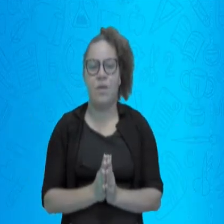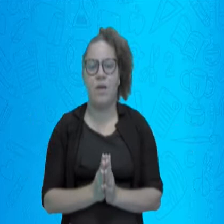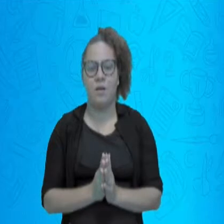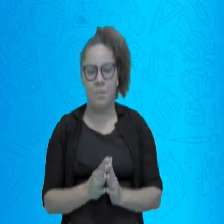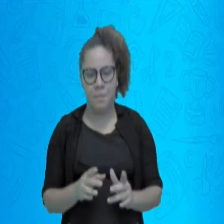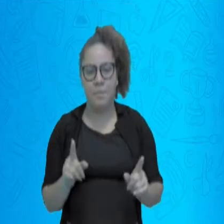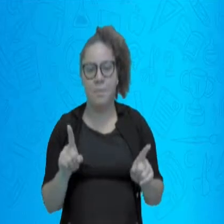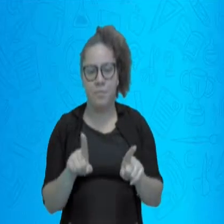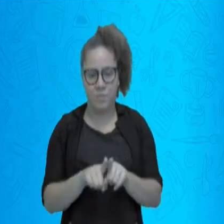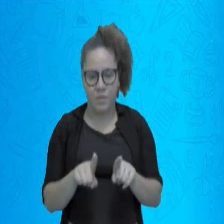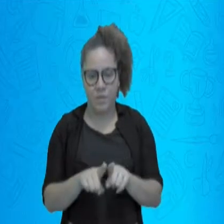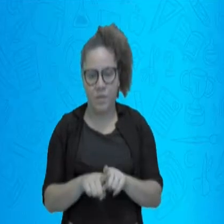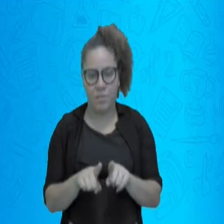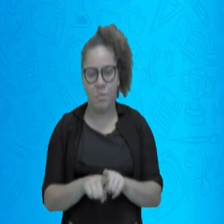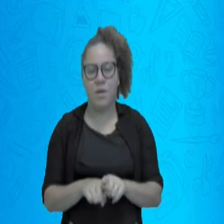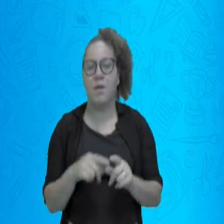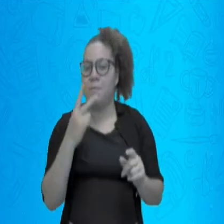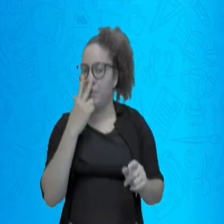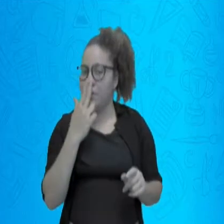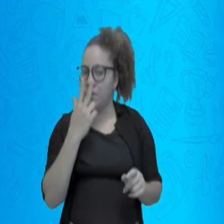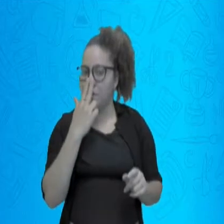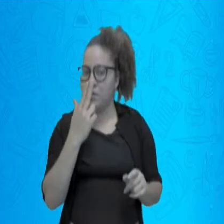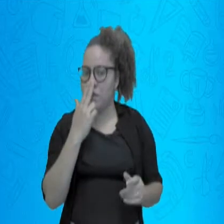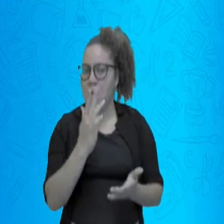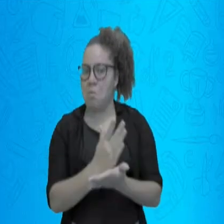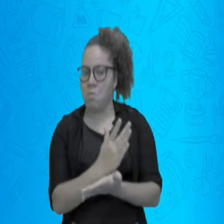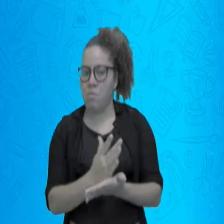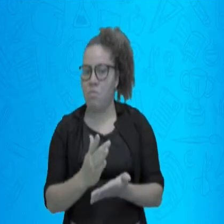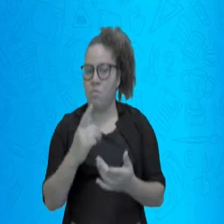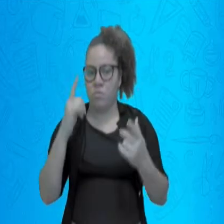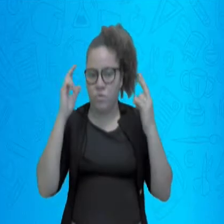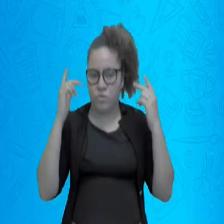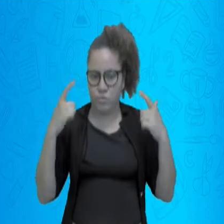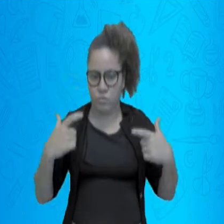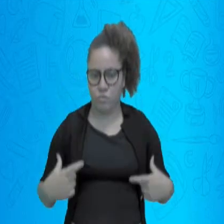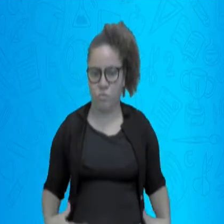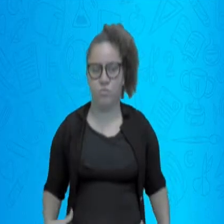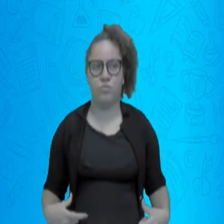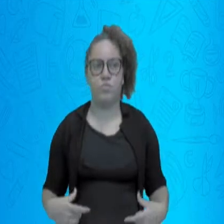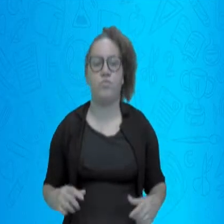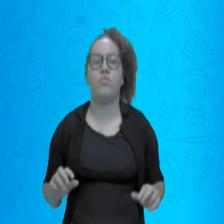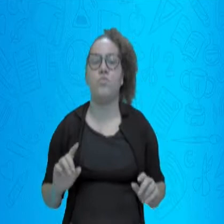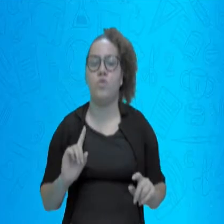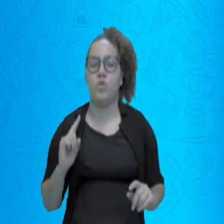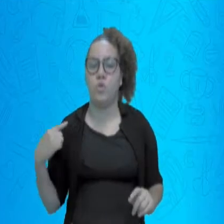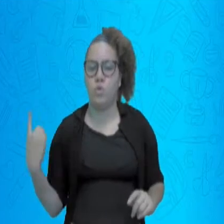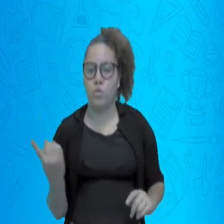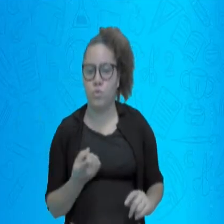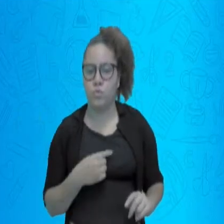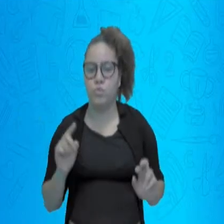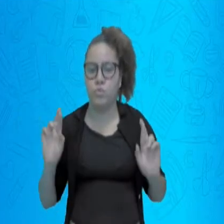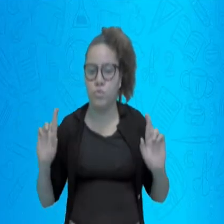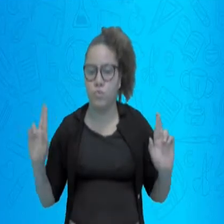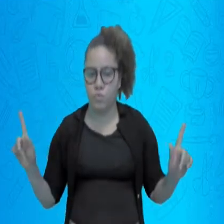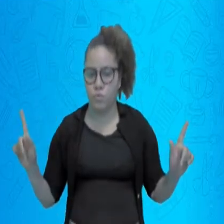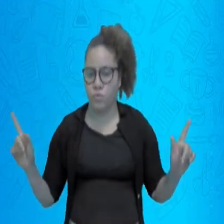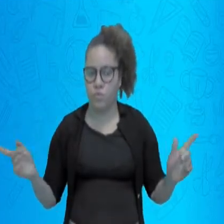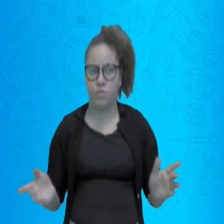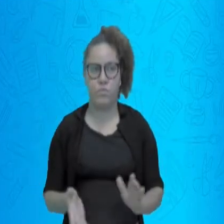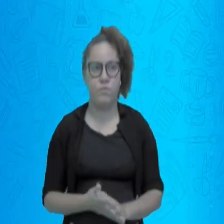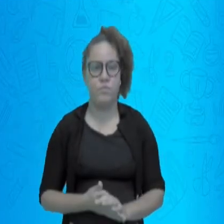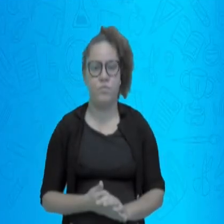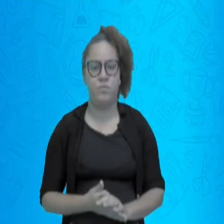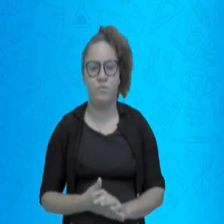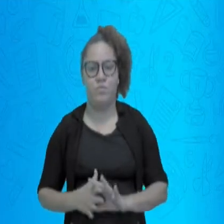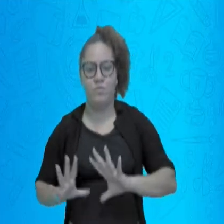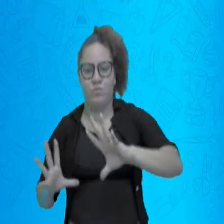que é semelhança? Apesar de parecer um com o outro, mas nós somos todos diferentes. No